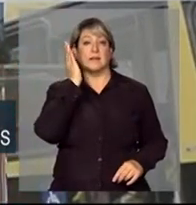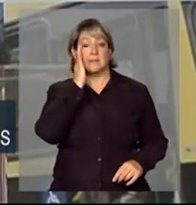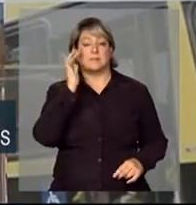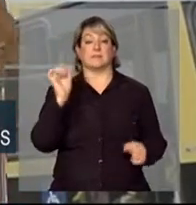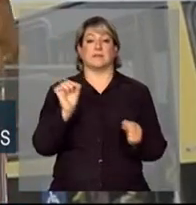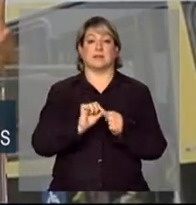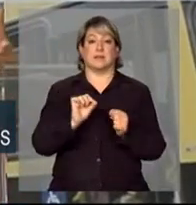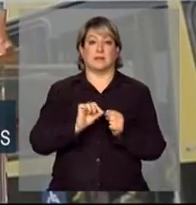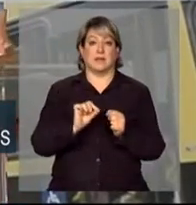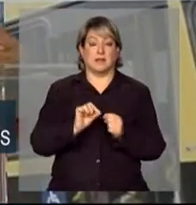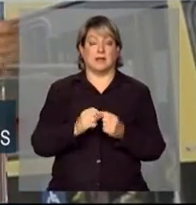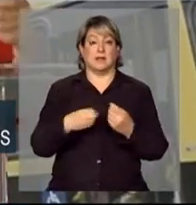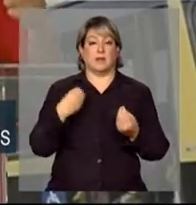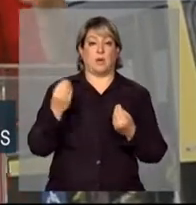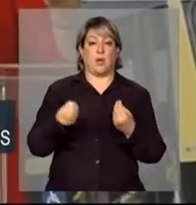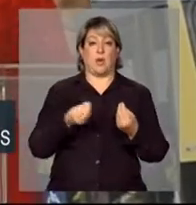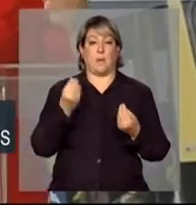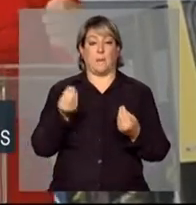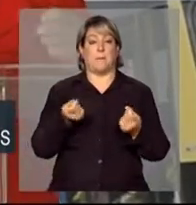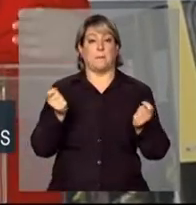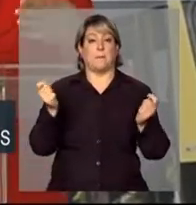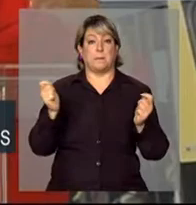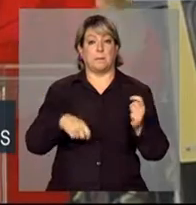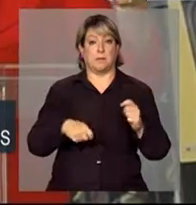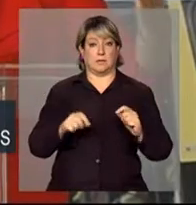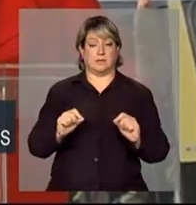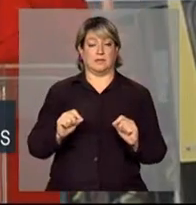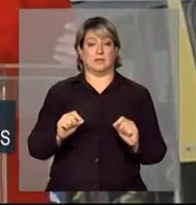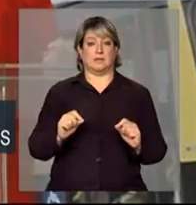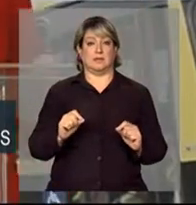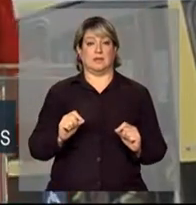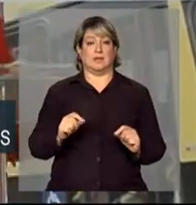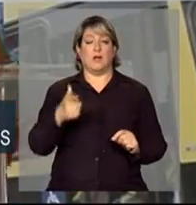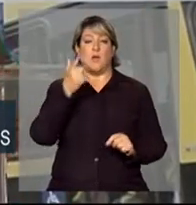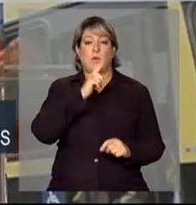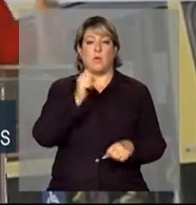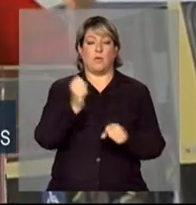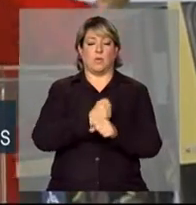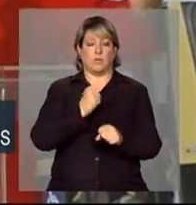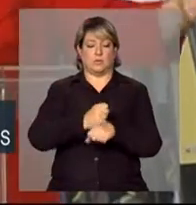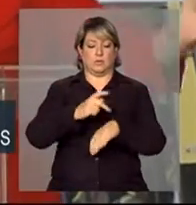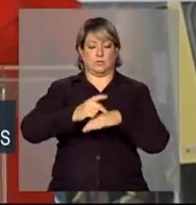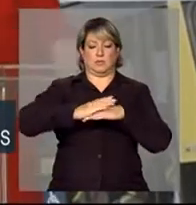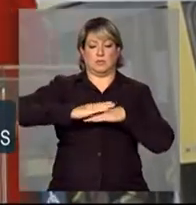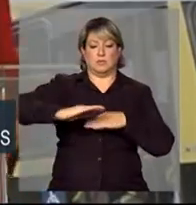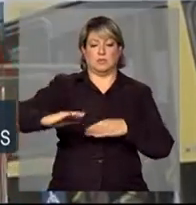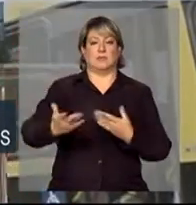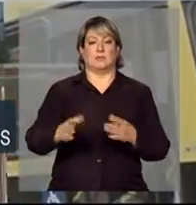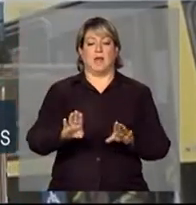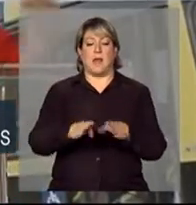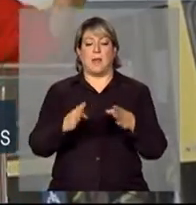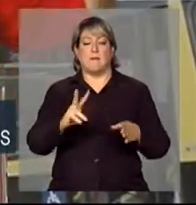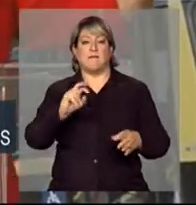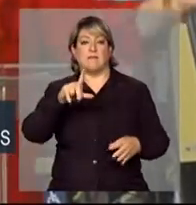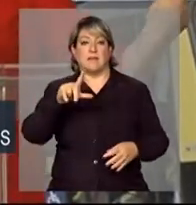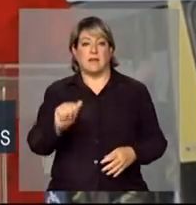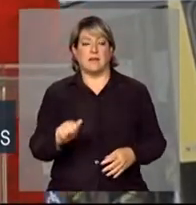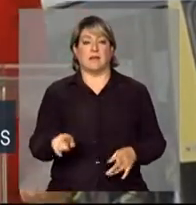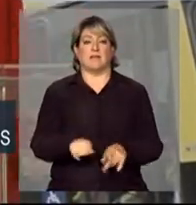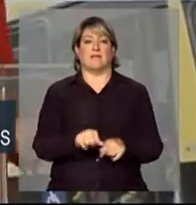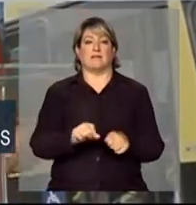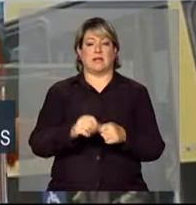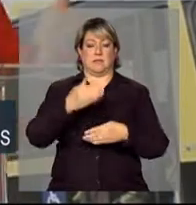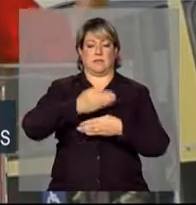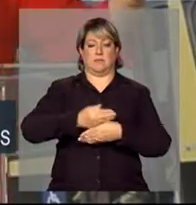exercer a possibilidade de arrumar uma estrada, abrir uma vala, fazer uma